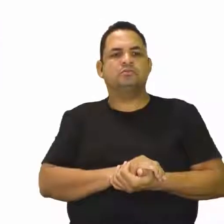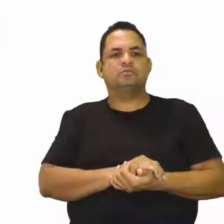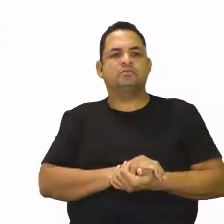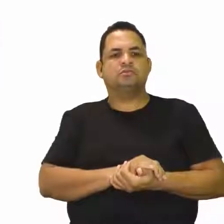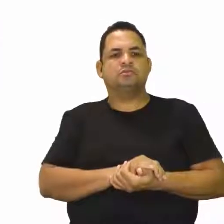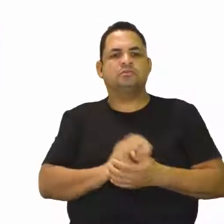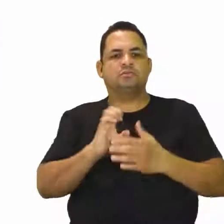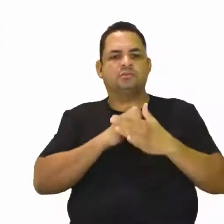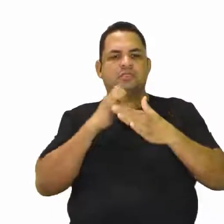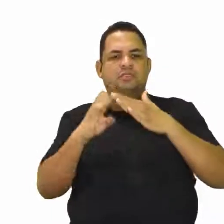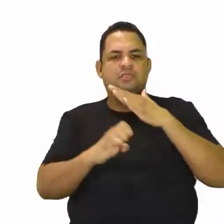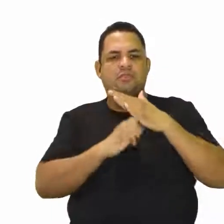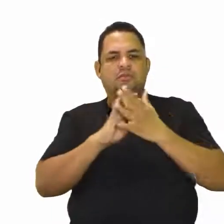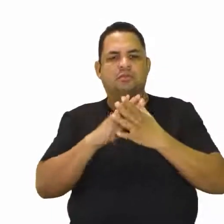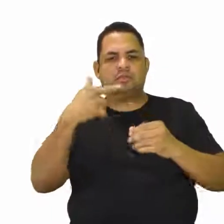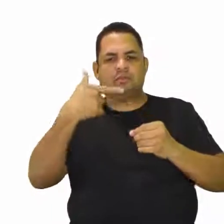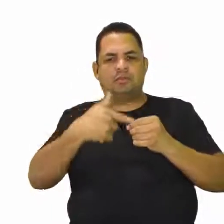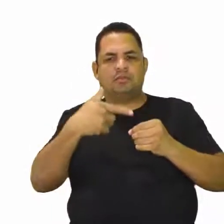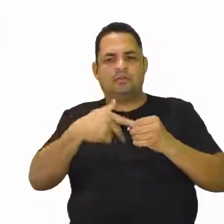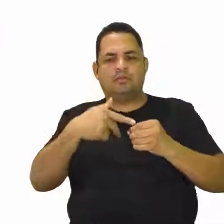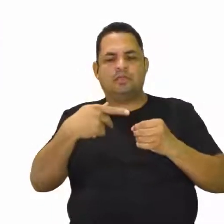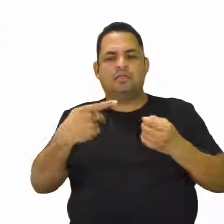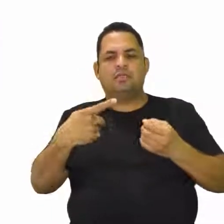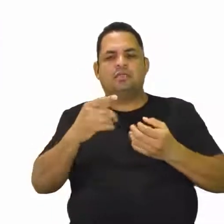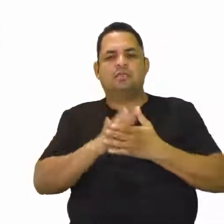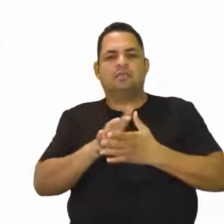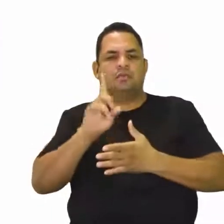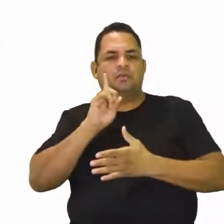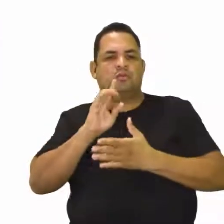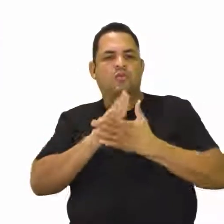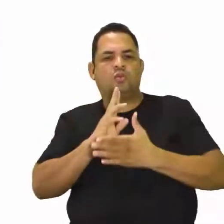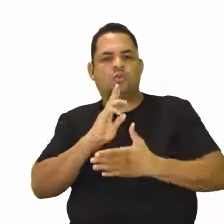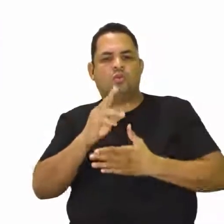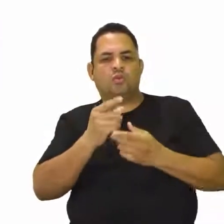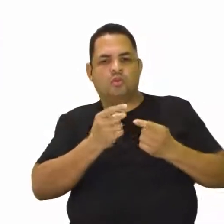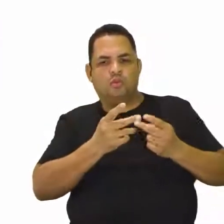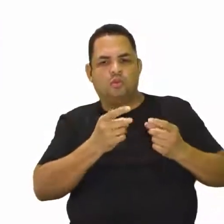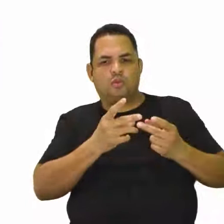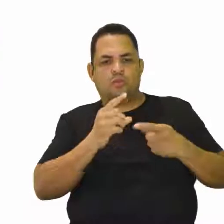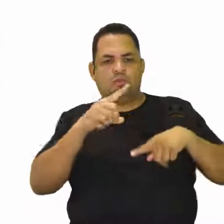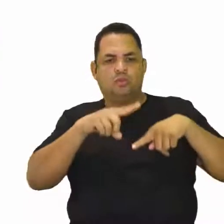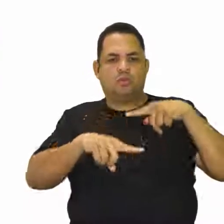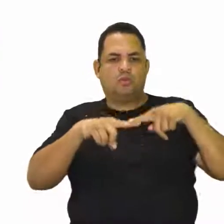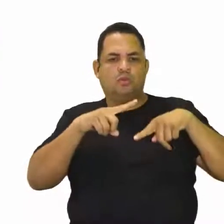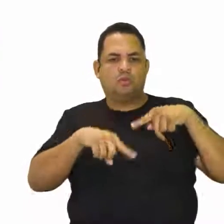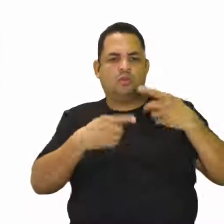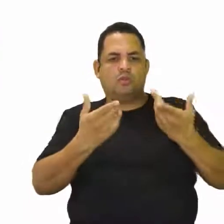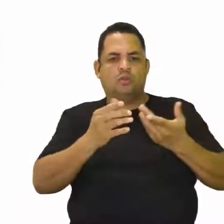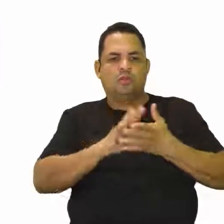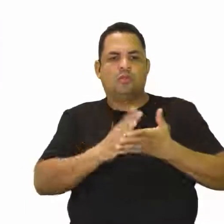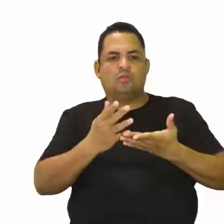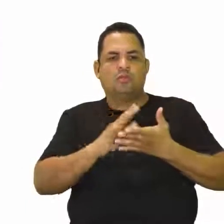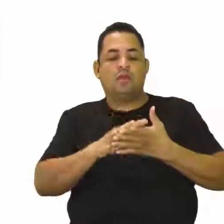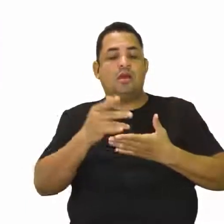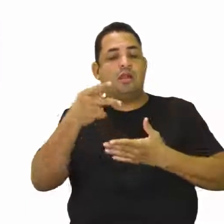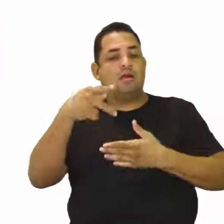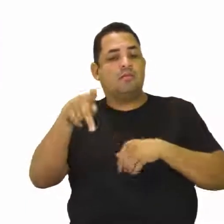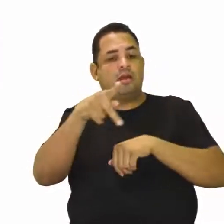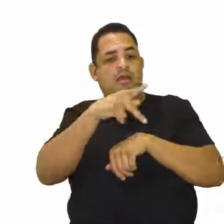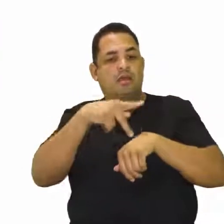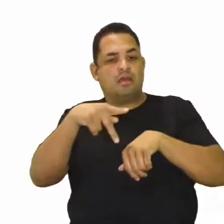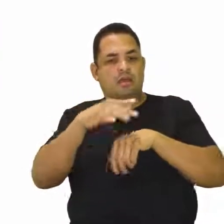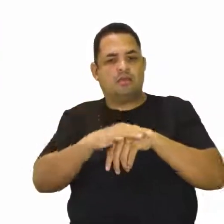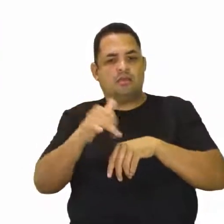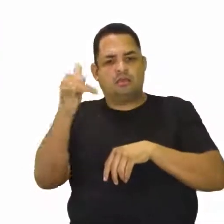As empresas petrolíferas dos Estados Unidos continuaram vendendo seu produto ao mercado italiano.